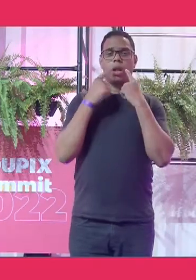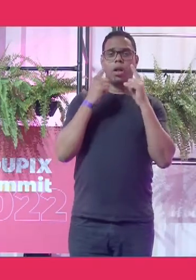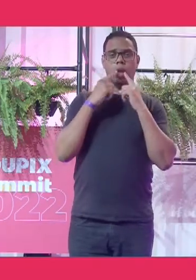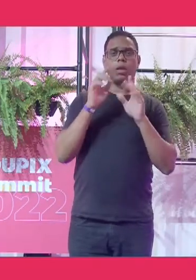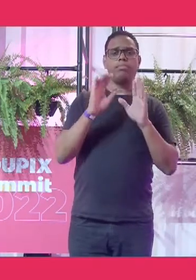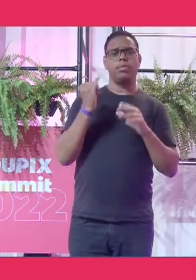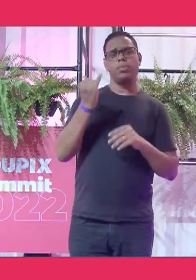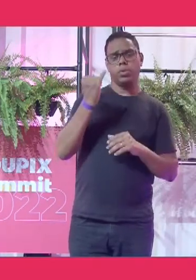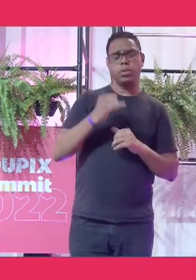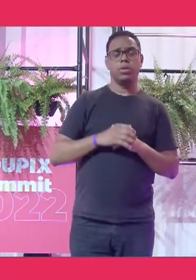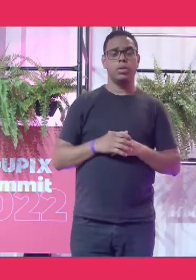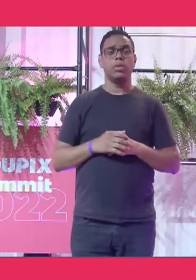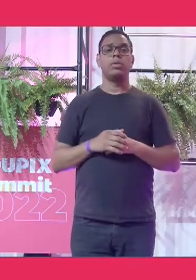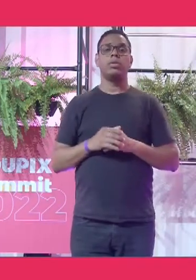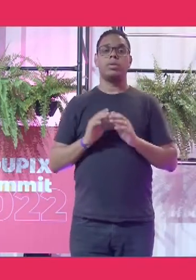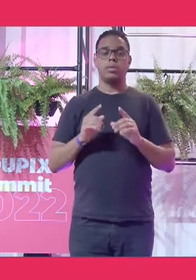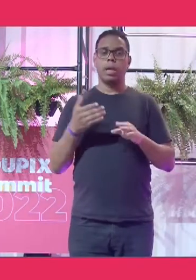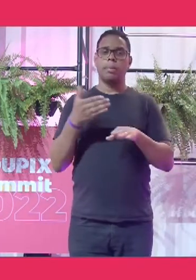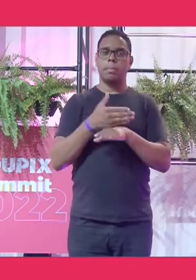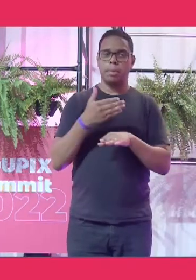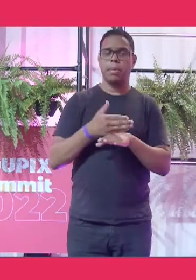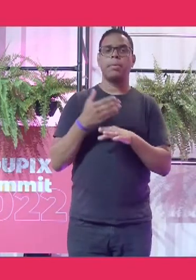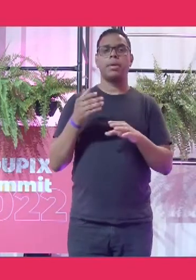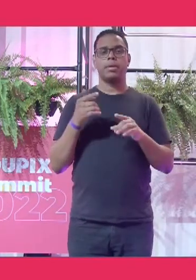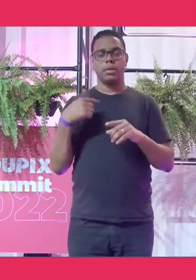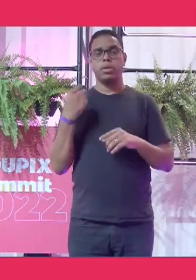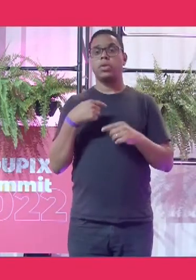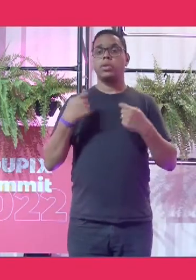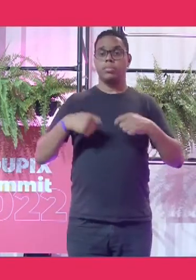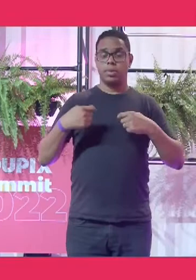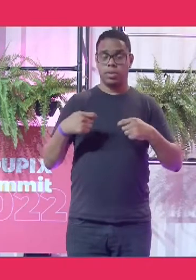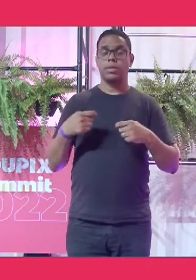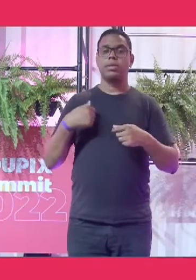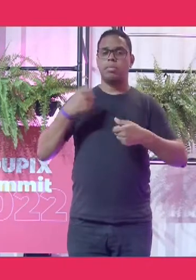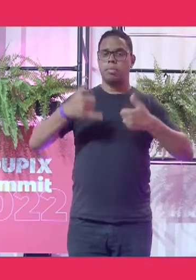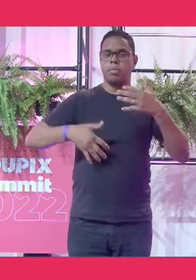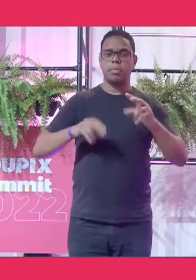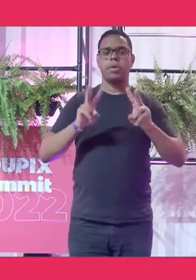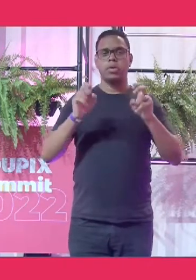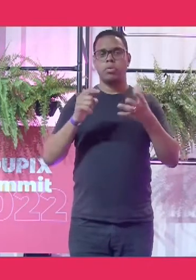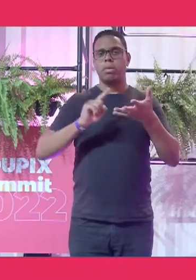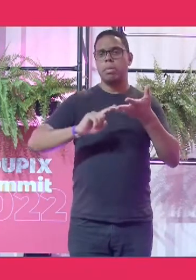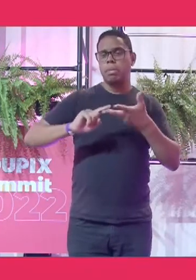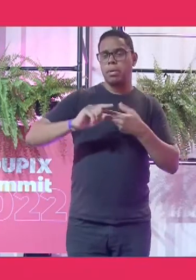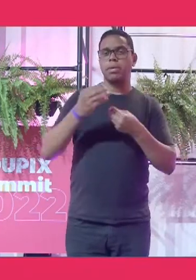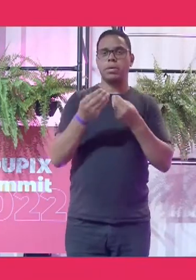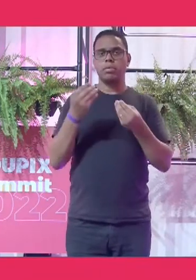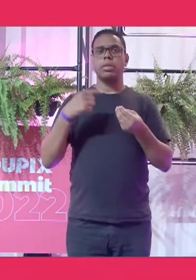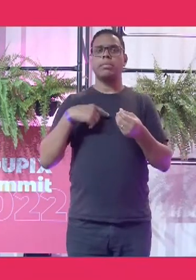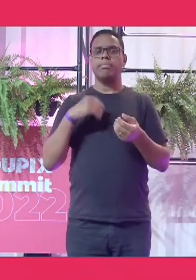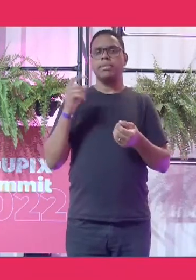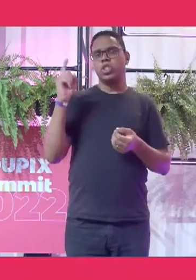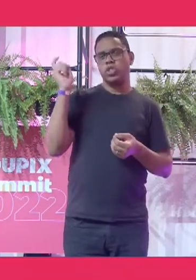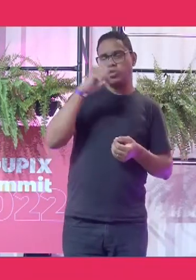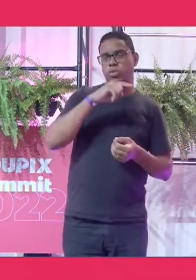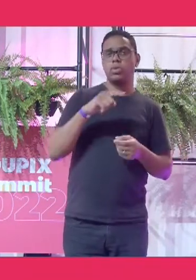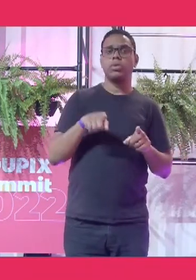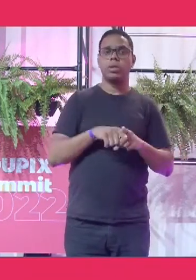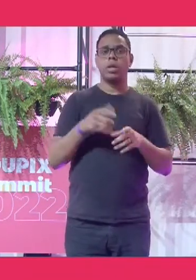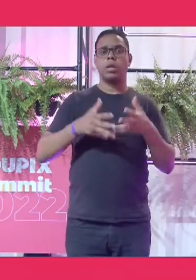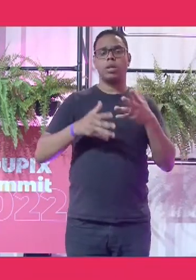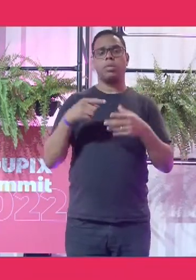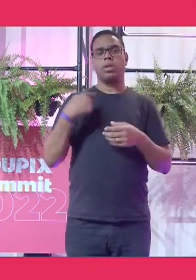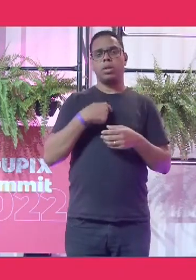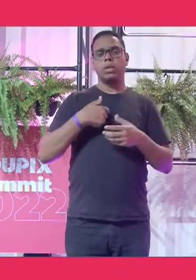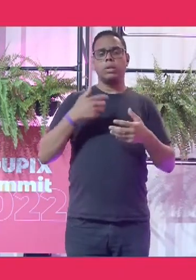importante, engaja e tudo mais. E a gente precisa falar dessas questões que estão doendo, né? Que estão afetando a nossa